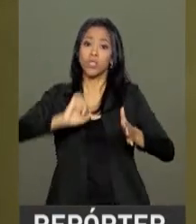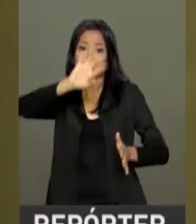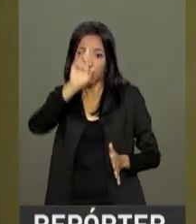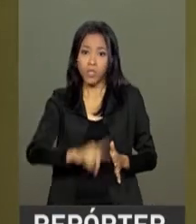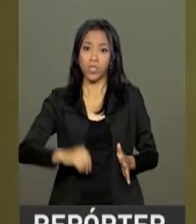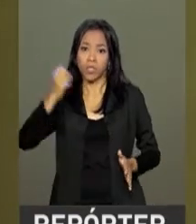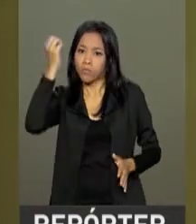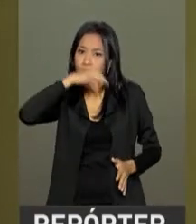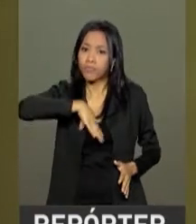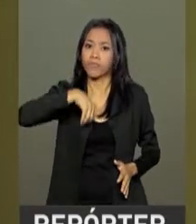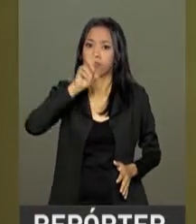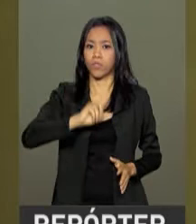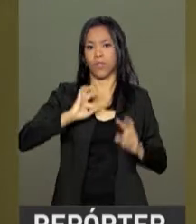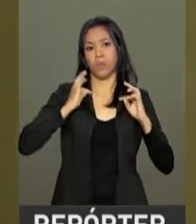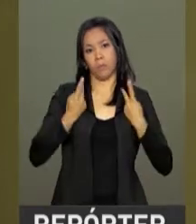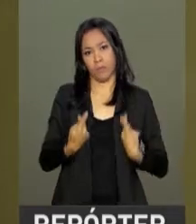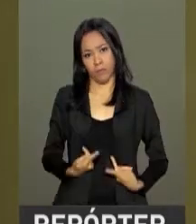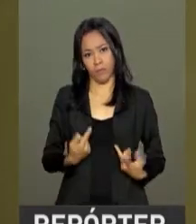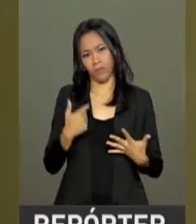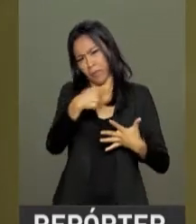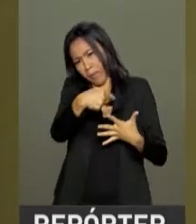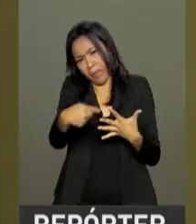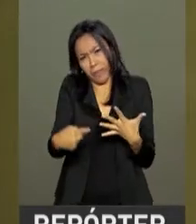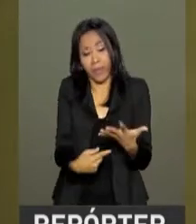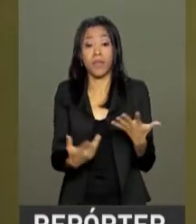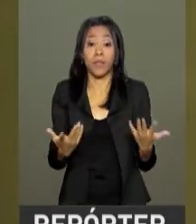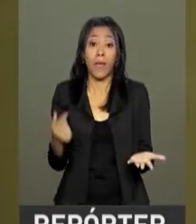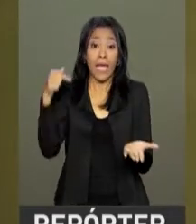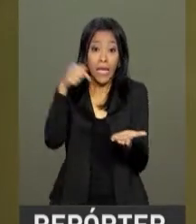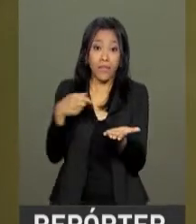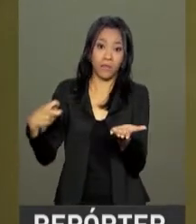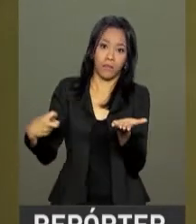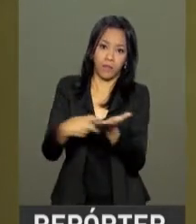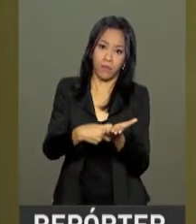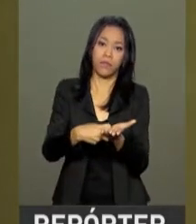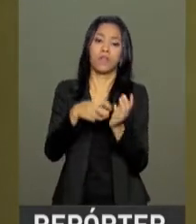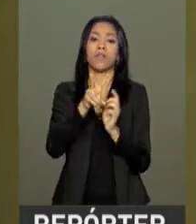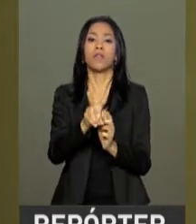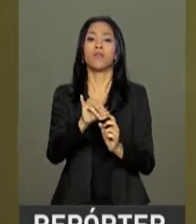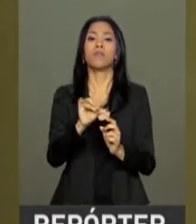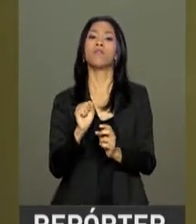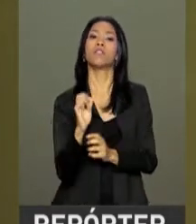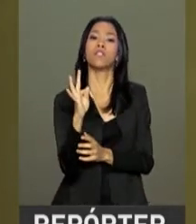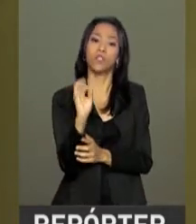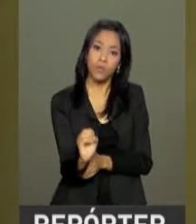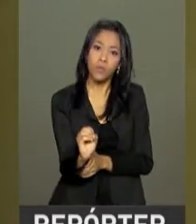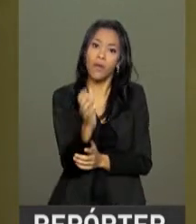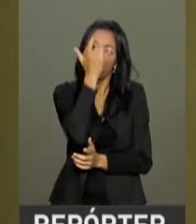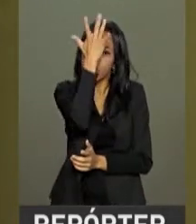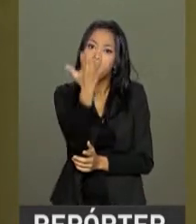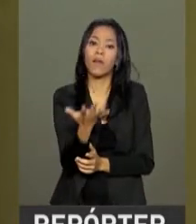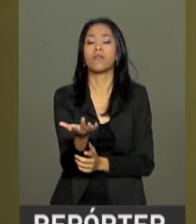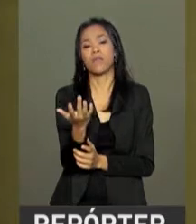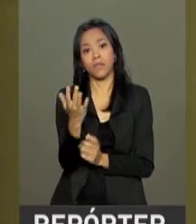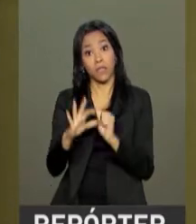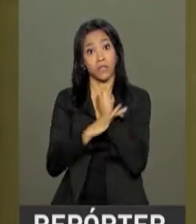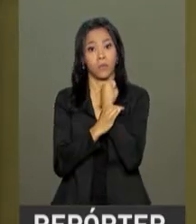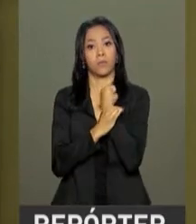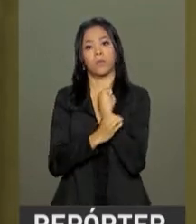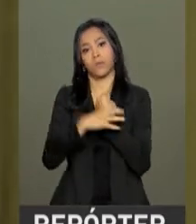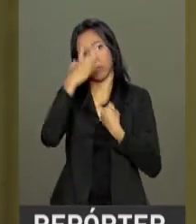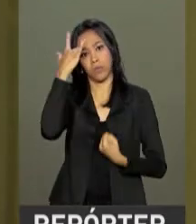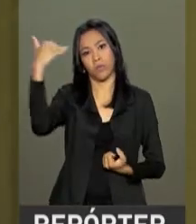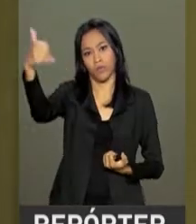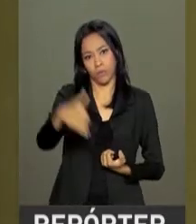direito internacional humanitário desse tipo de visto facilita a chegada do refugiado no brasil de maneira segura e com a